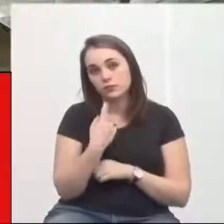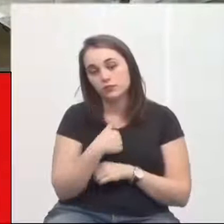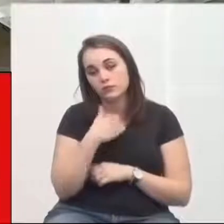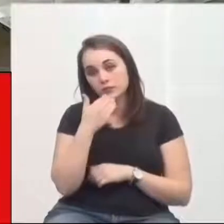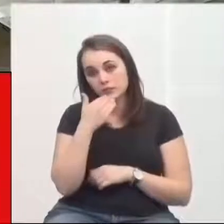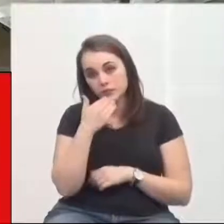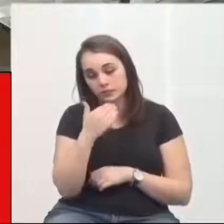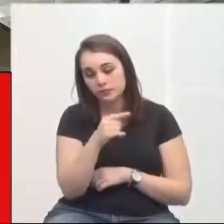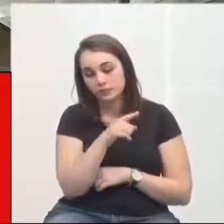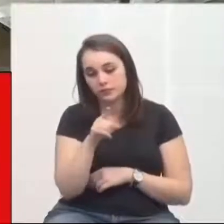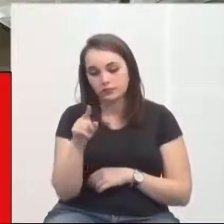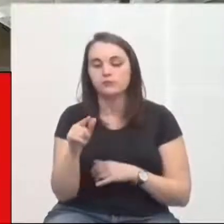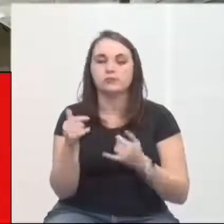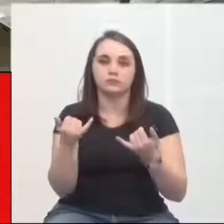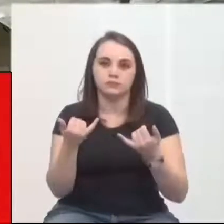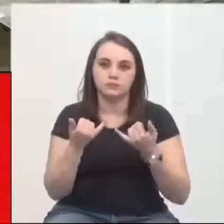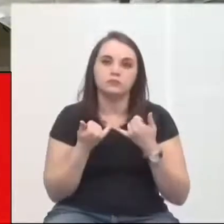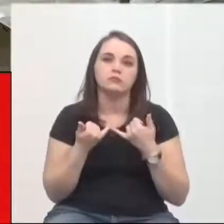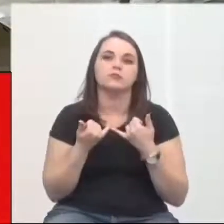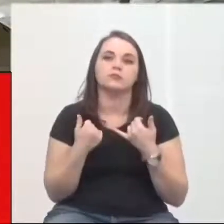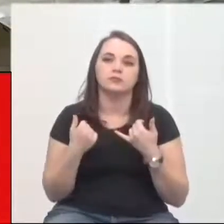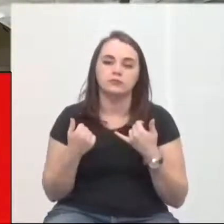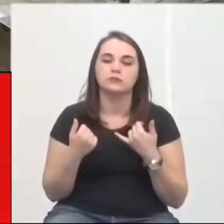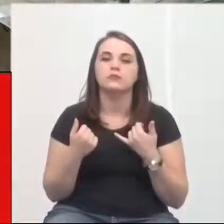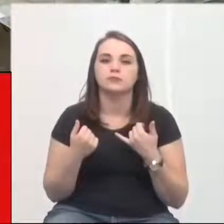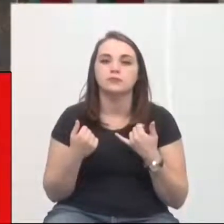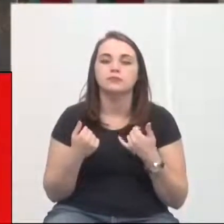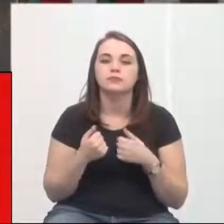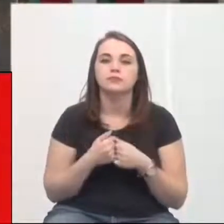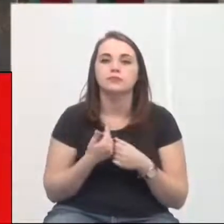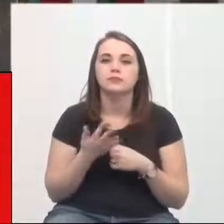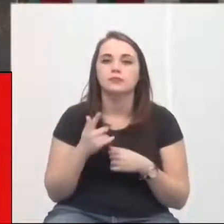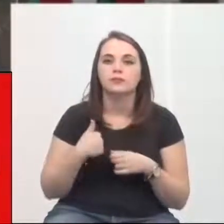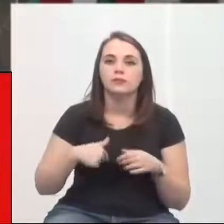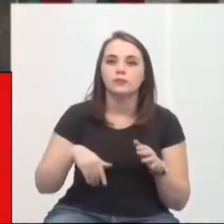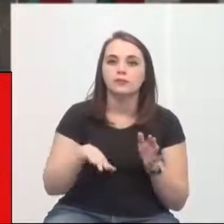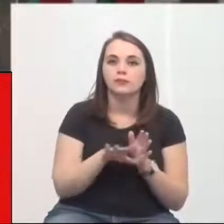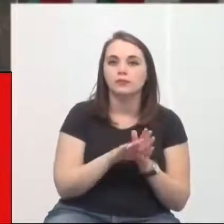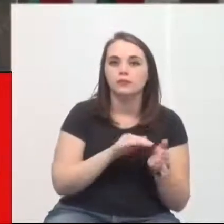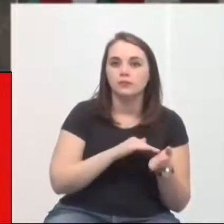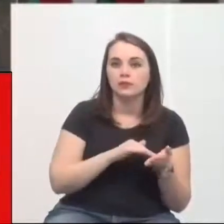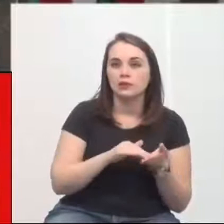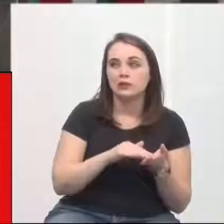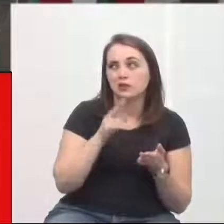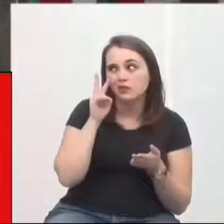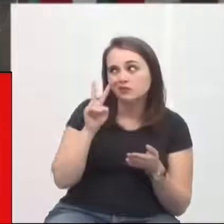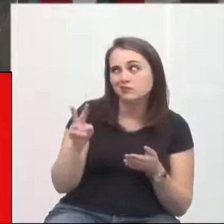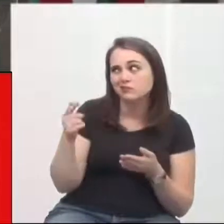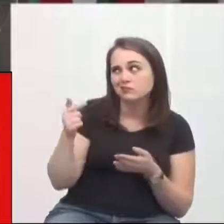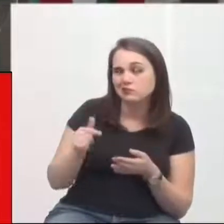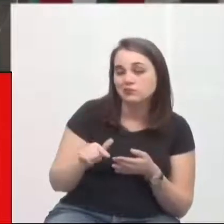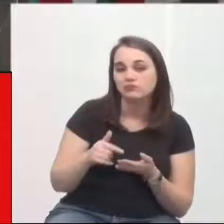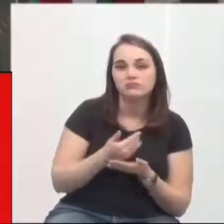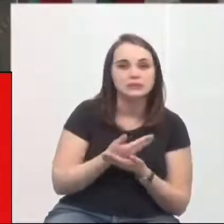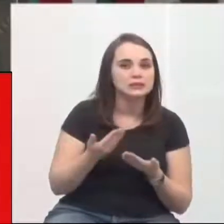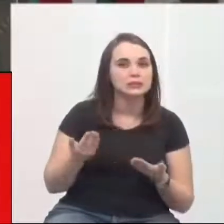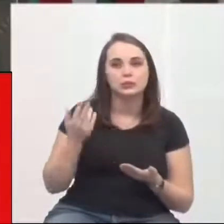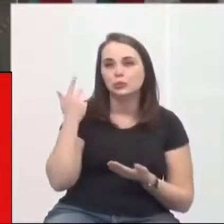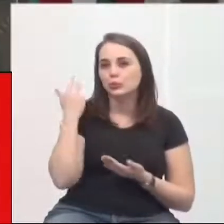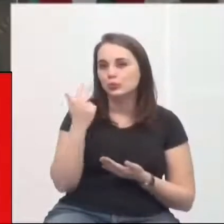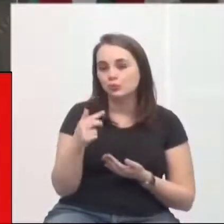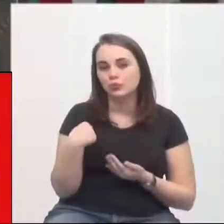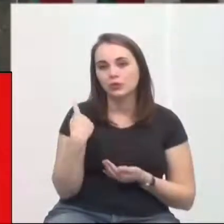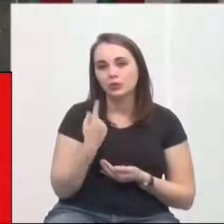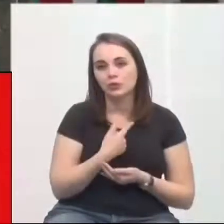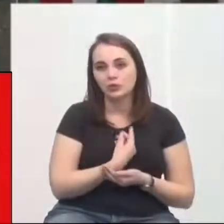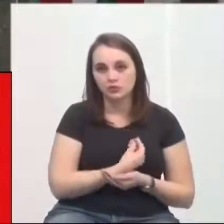cobrado bastante, a Joyce, e às vezes quando nós chegamos lá, de novo, né? Mas é assim mesmo, faz parte, é a